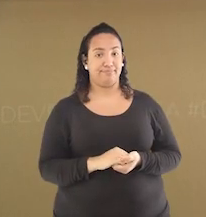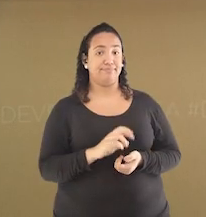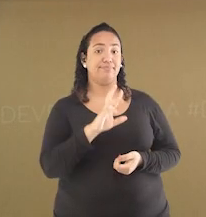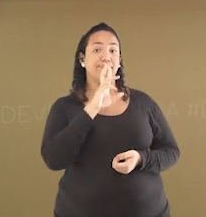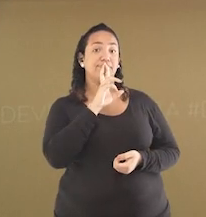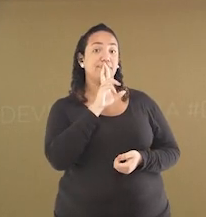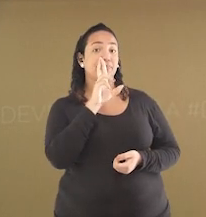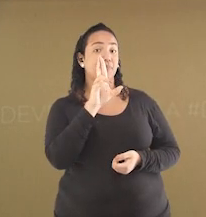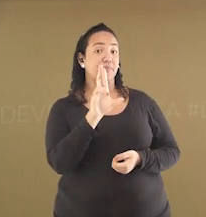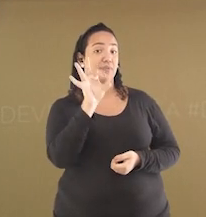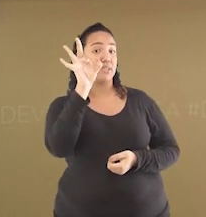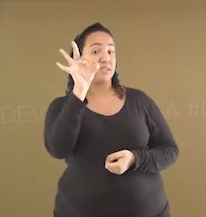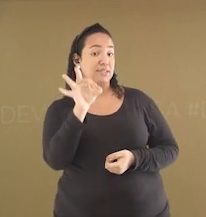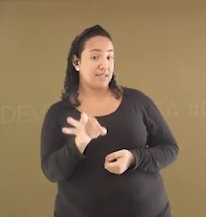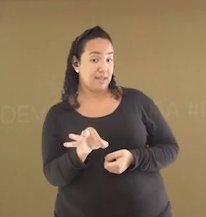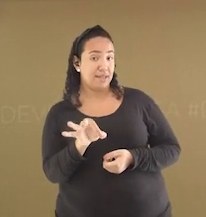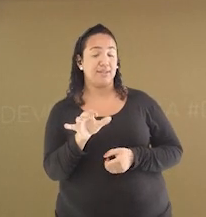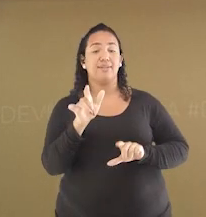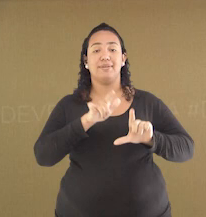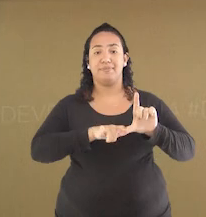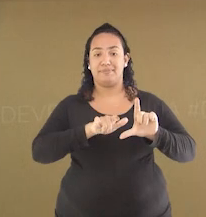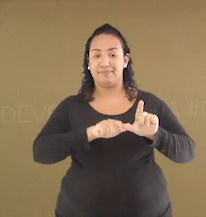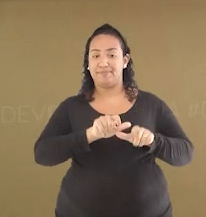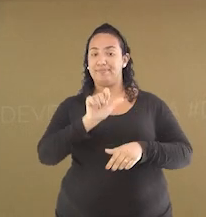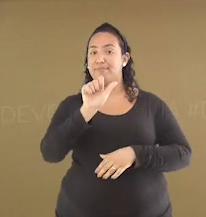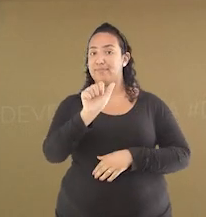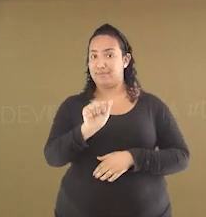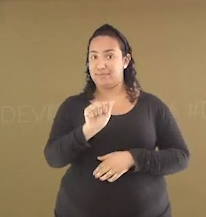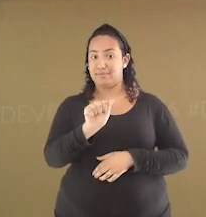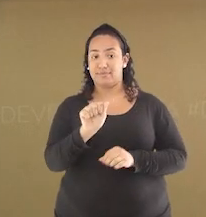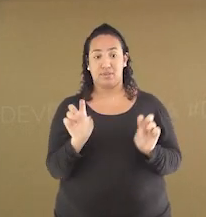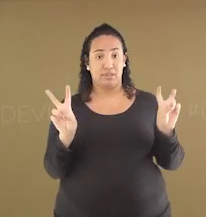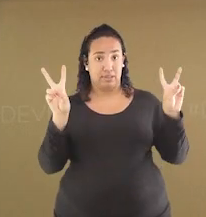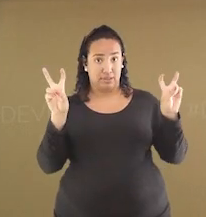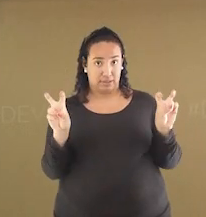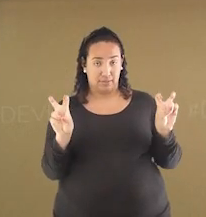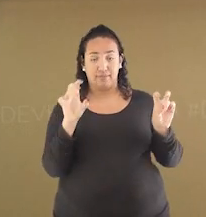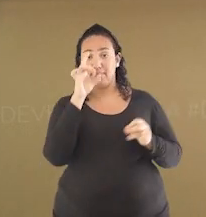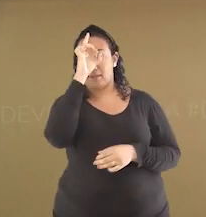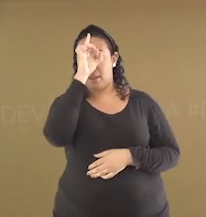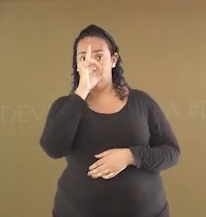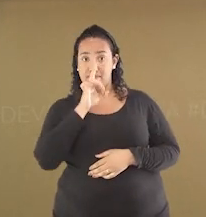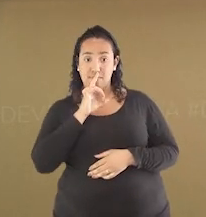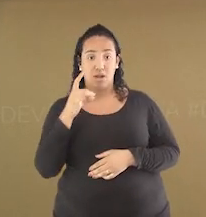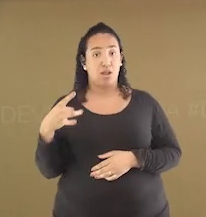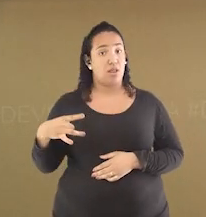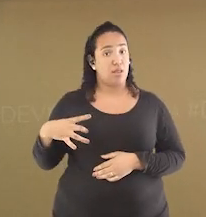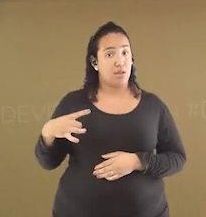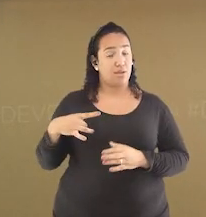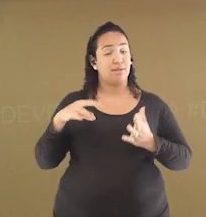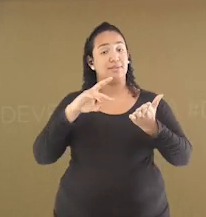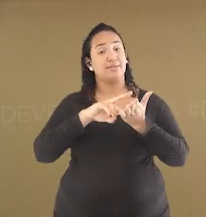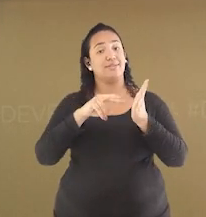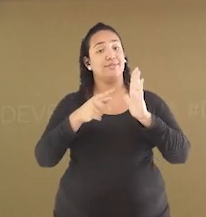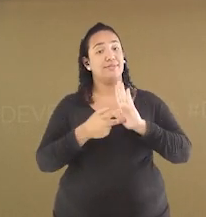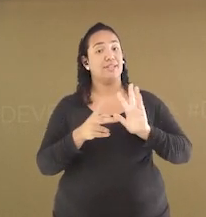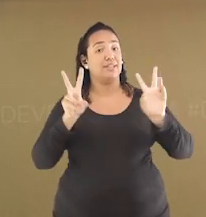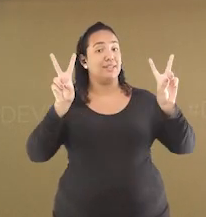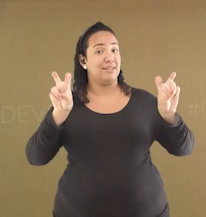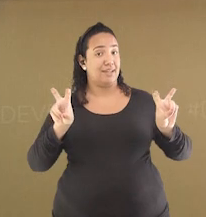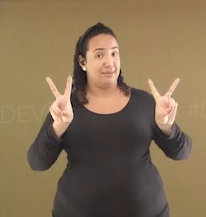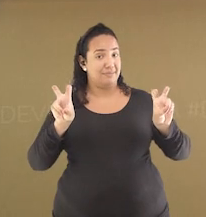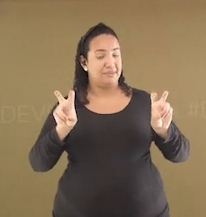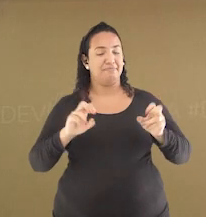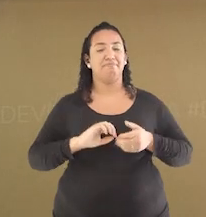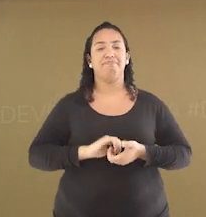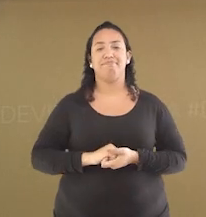A resposta da questão 1 é a letra A. A amarela de medo refere-se ao título da